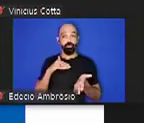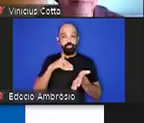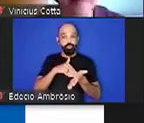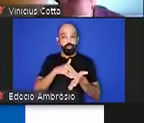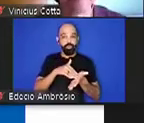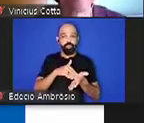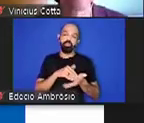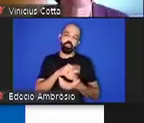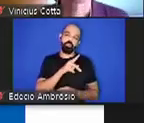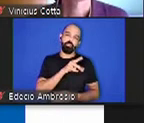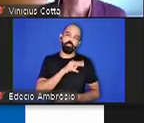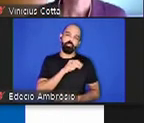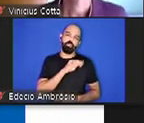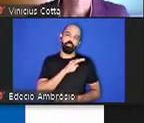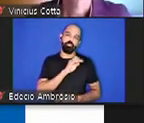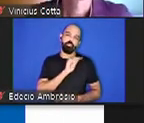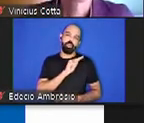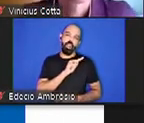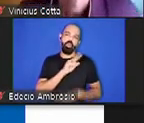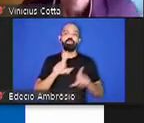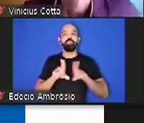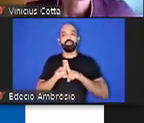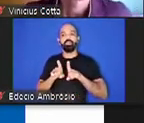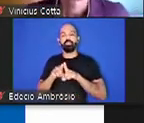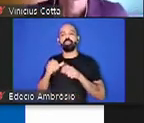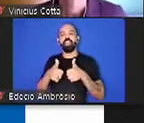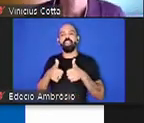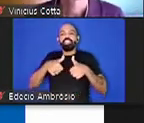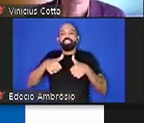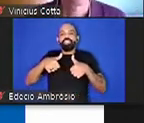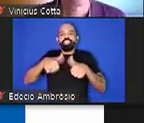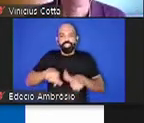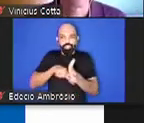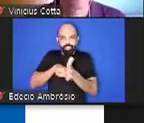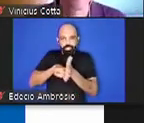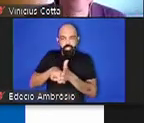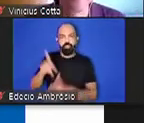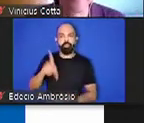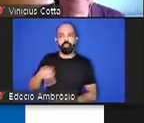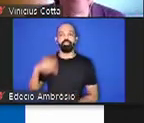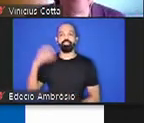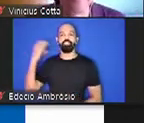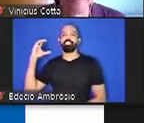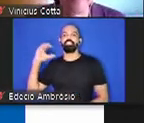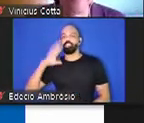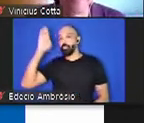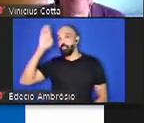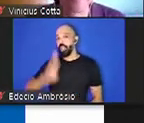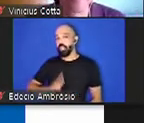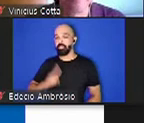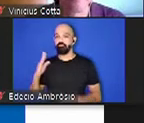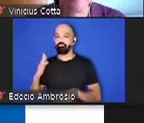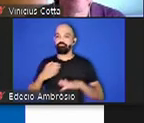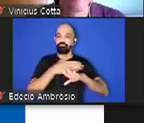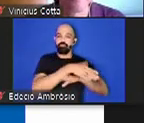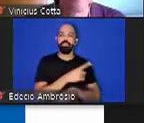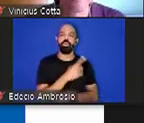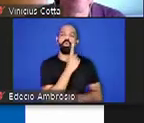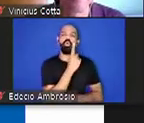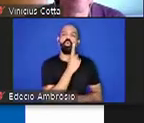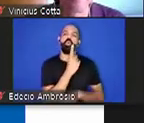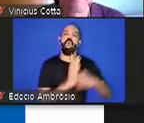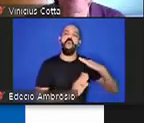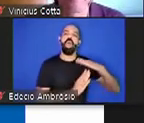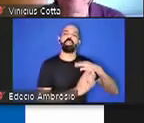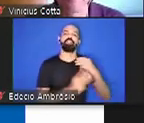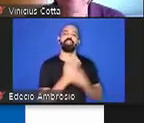mencionar essas possibilidades de estadias de pesquisa para professores e cientistas brasileiros, Casinista de 1 a 3 meses na Alemanha, que isso é uma outra